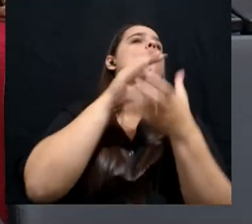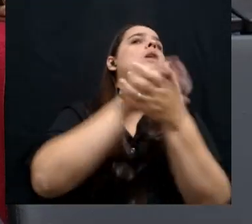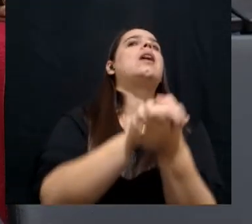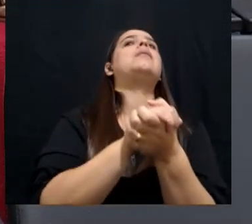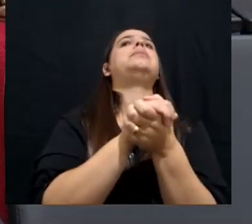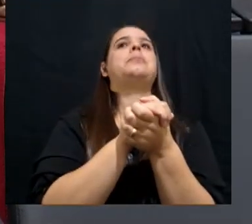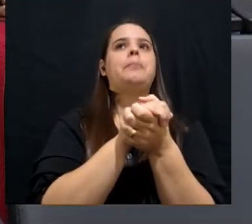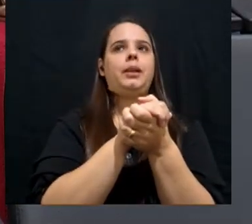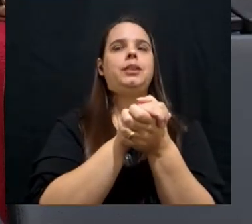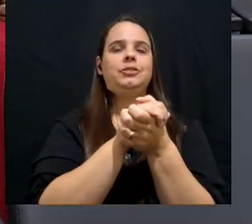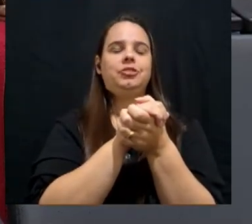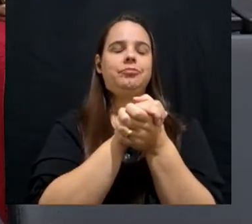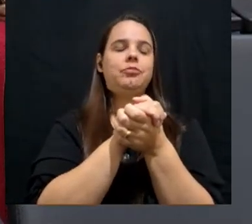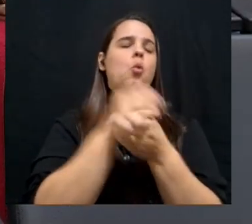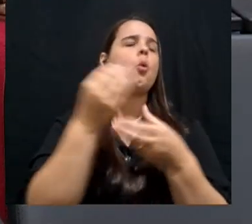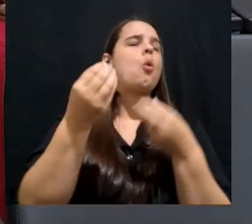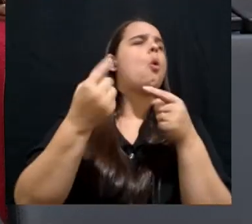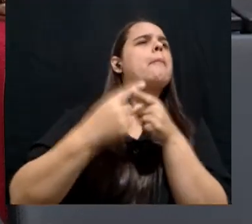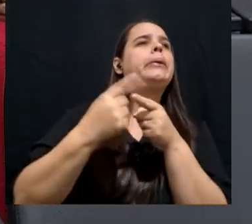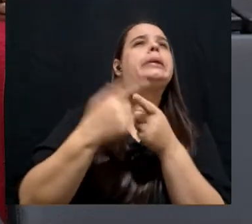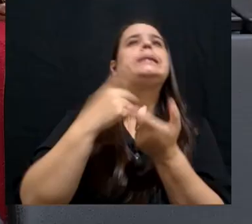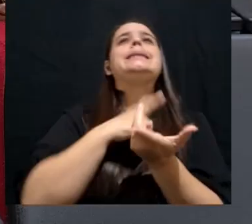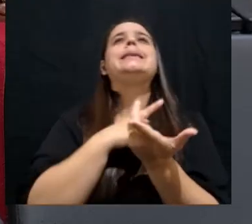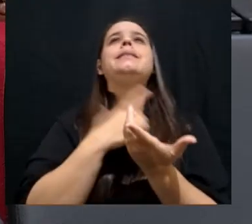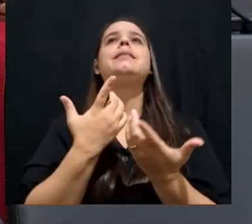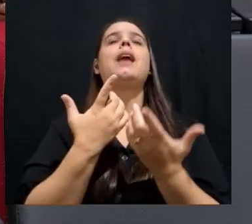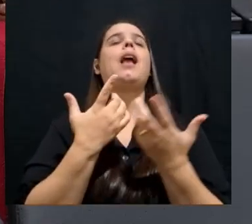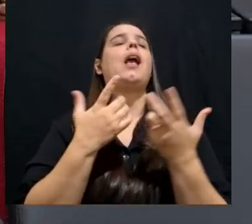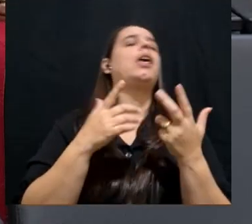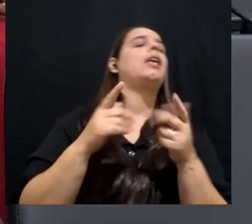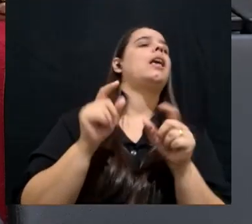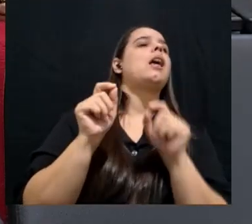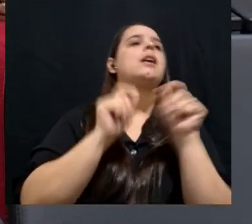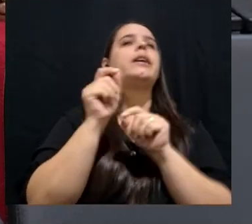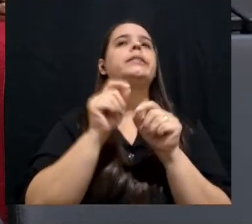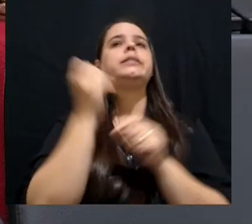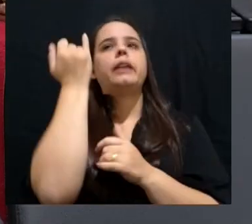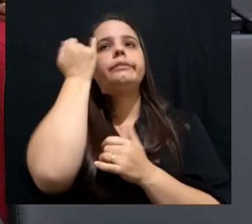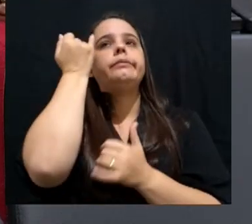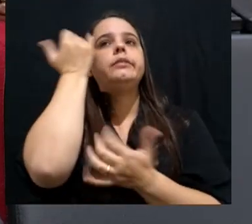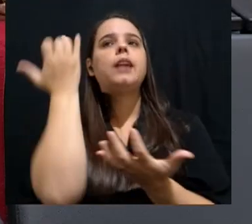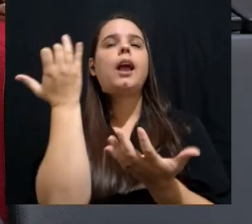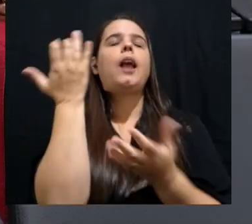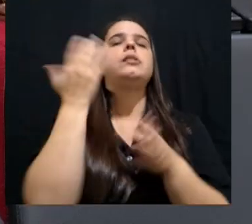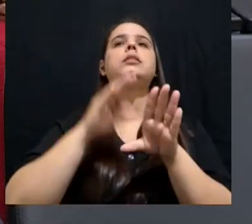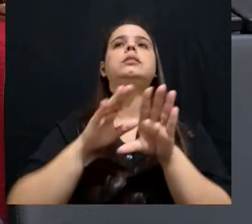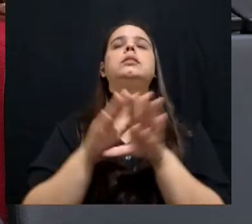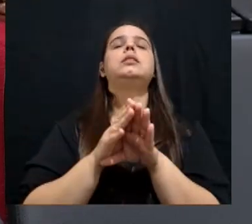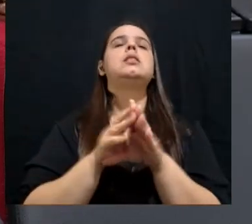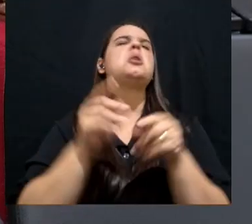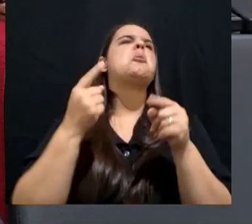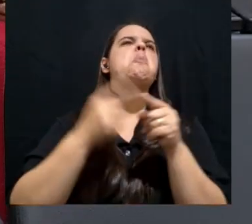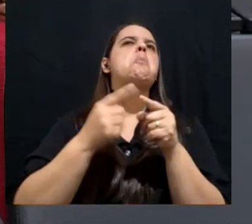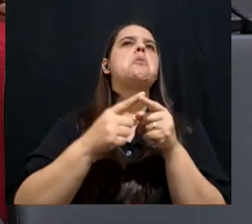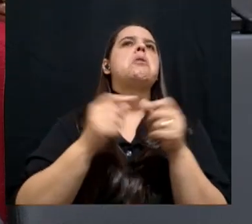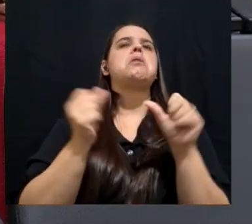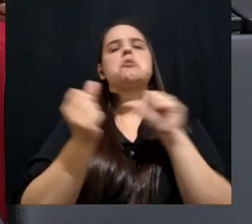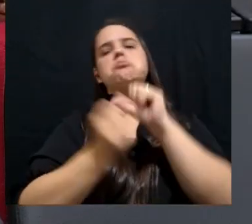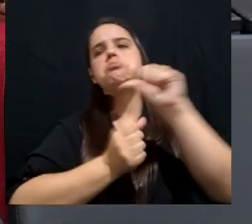né? Por que veio essa iniciativa, né? E o que muda também e para quem né? Tem